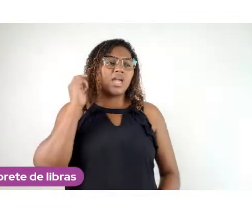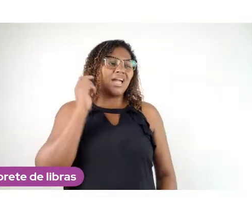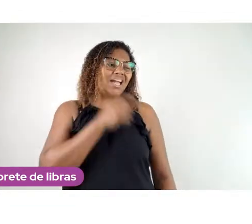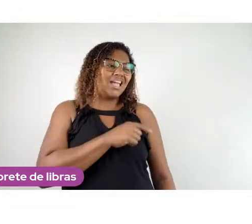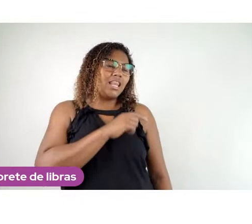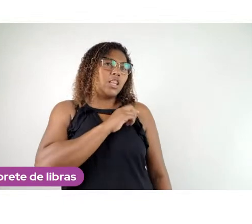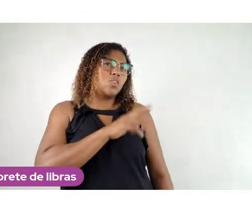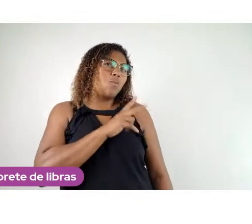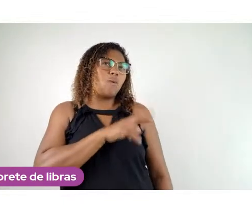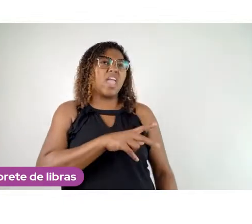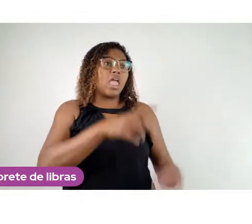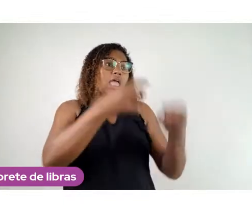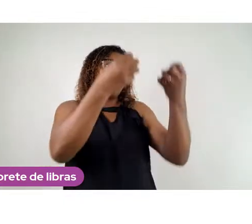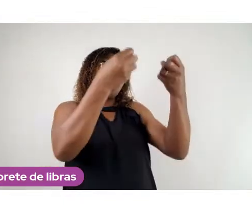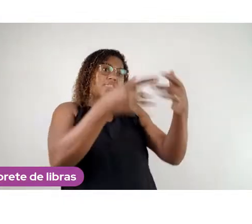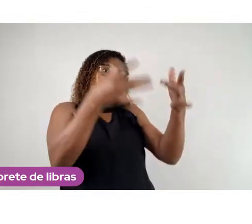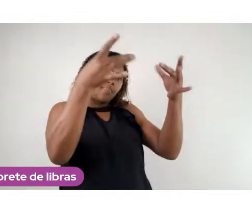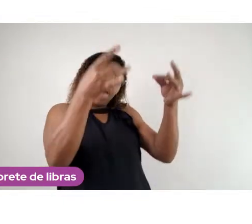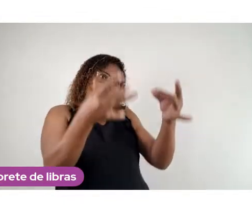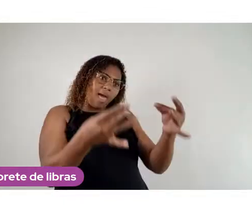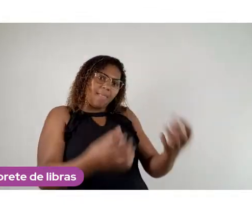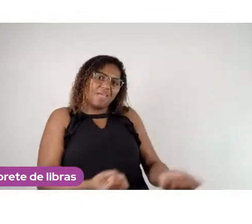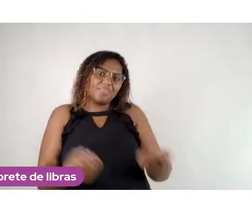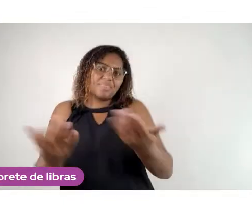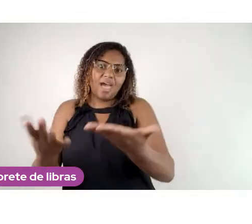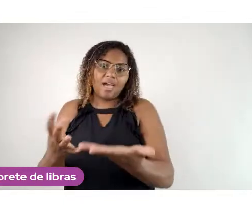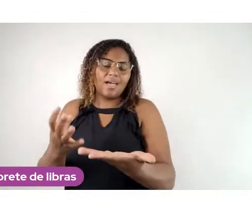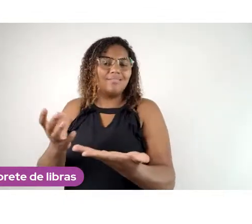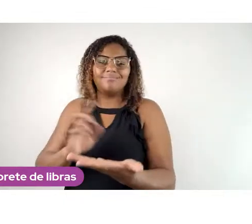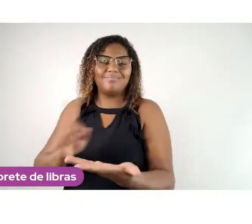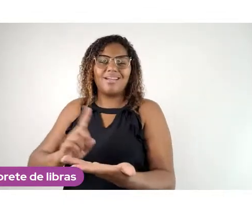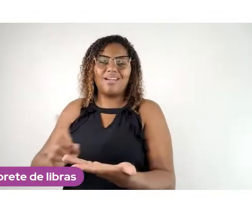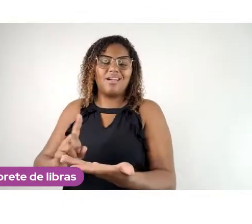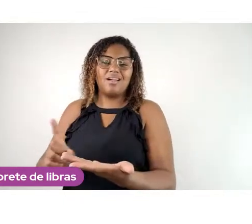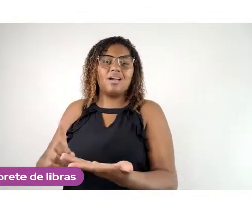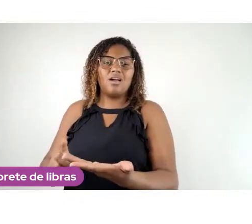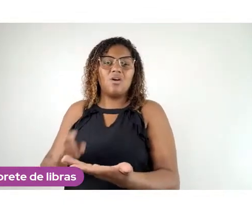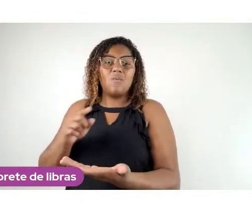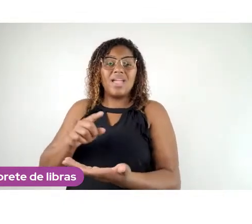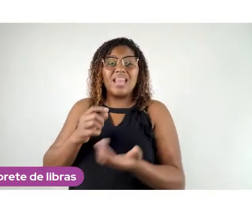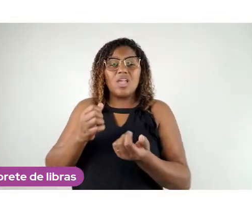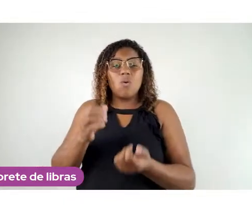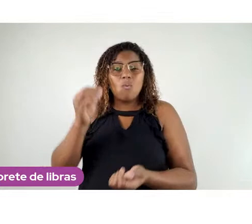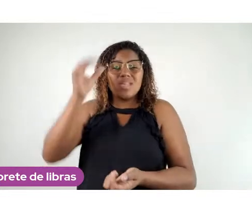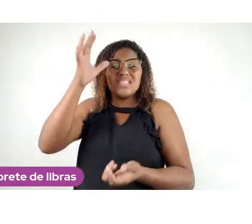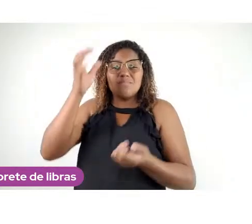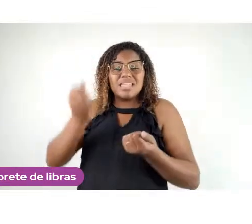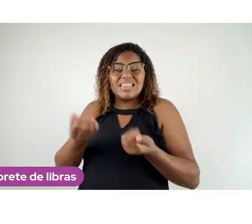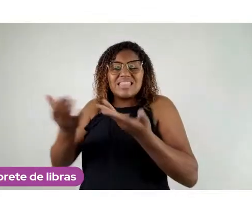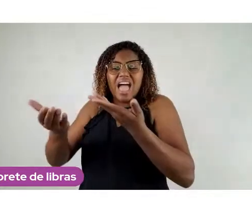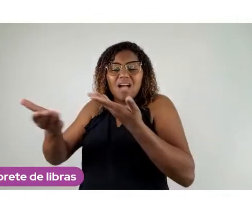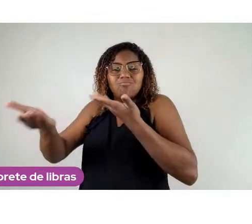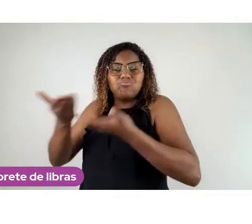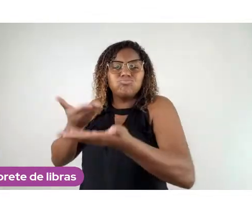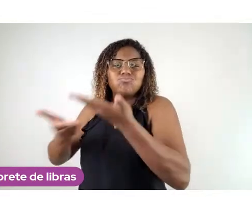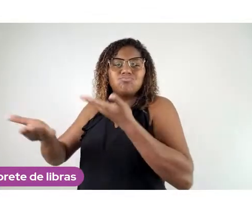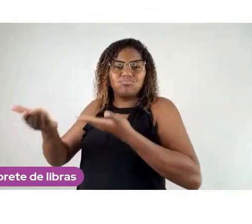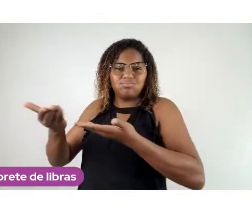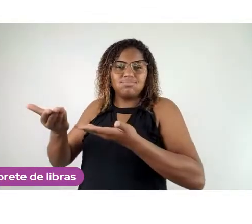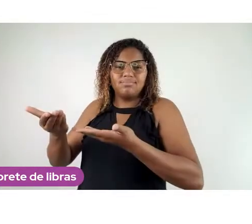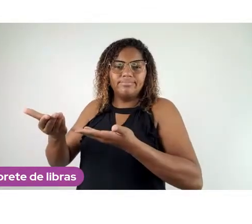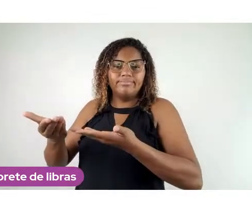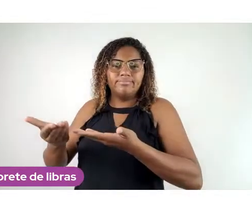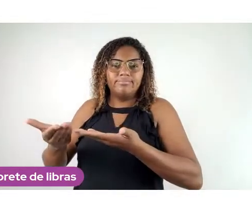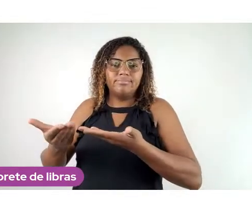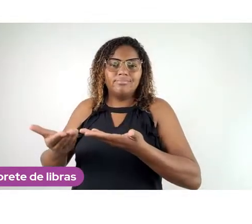coisa prescritiva. Então, ele fornece, de novo, essa fornece o conhecimento, traduz o conhecimento, né, para